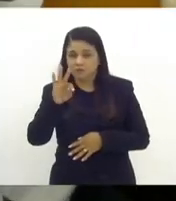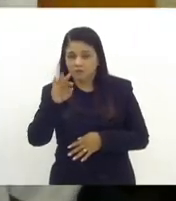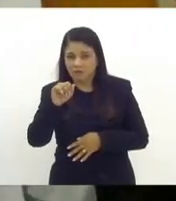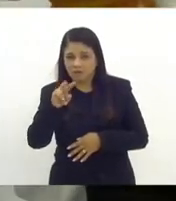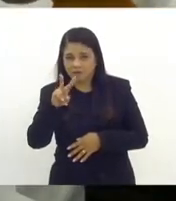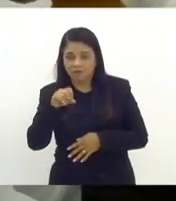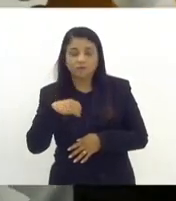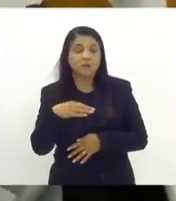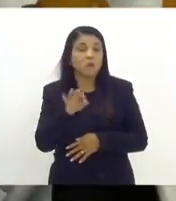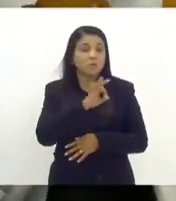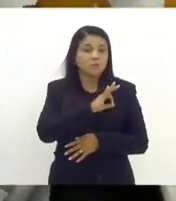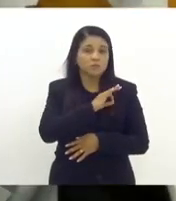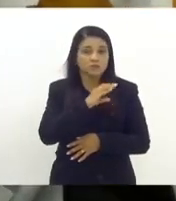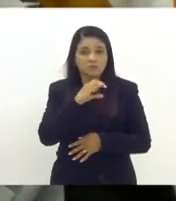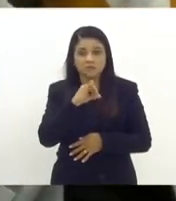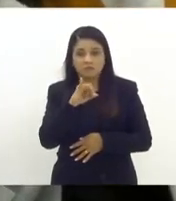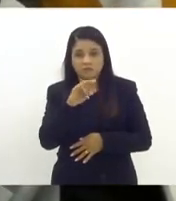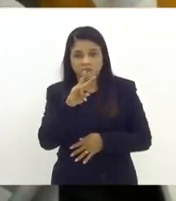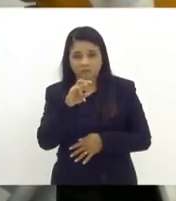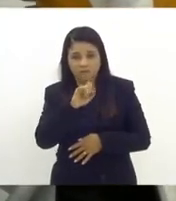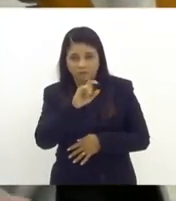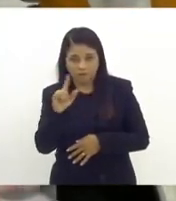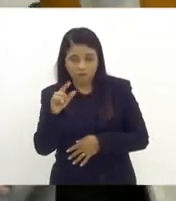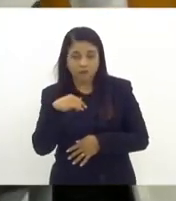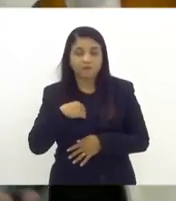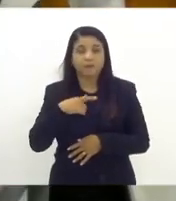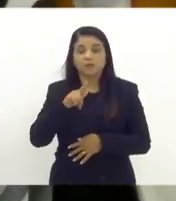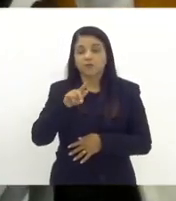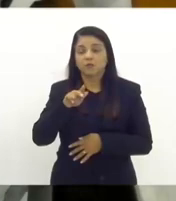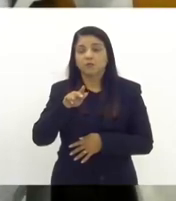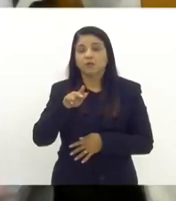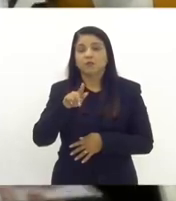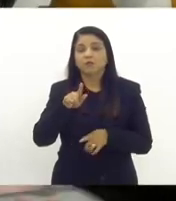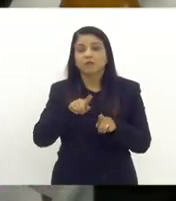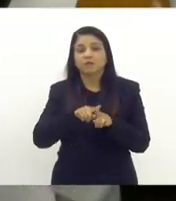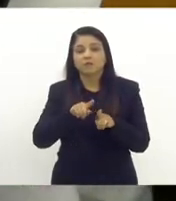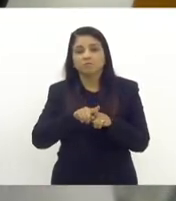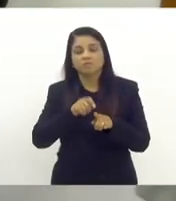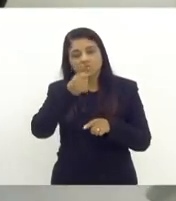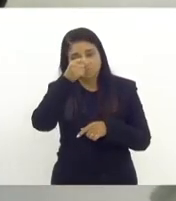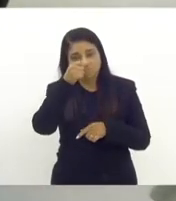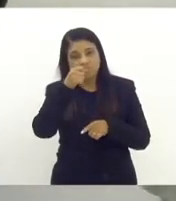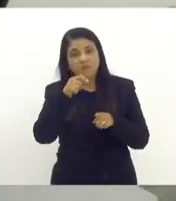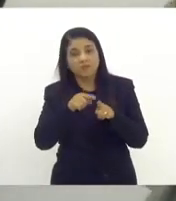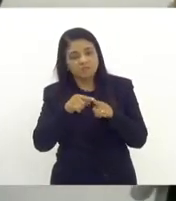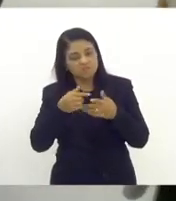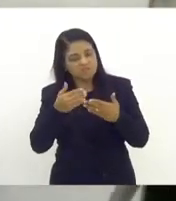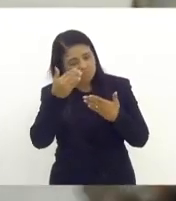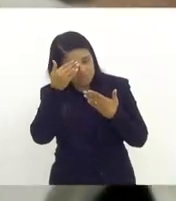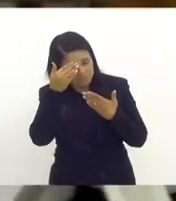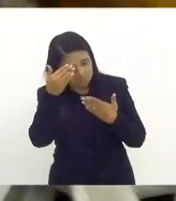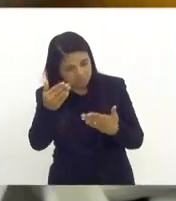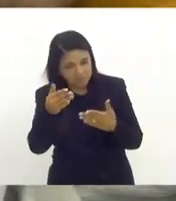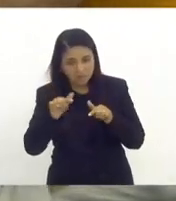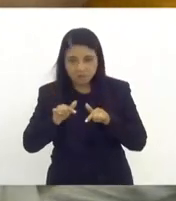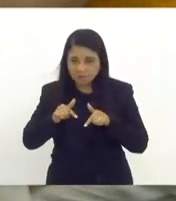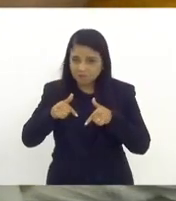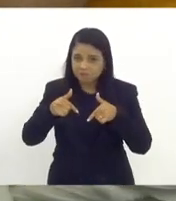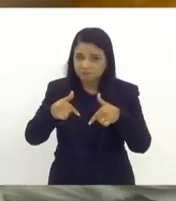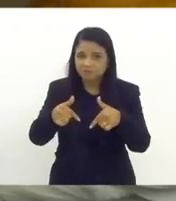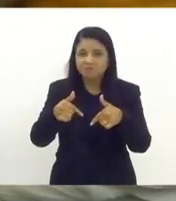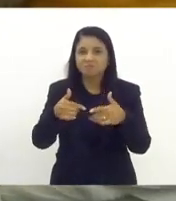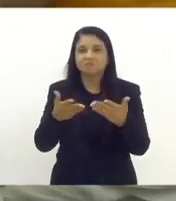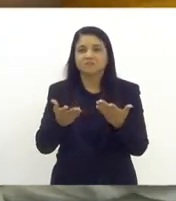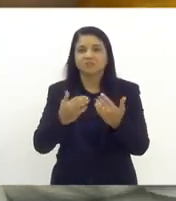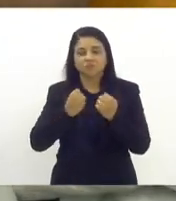da Polícia Civil é primeiro agradecer pela pela iniciativa a gente